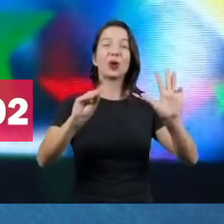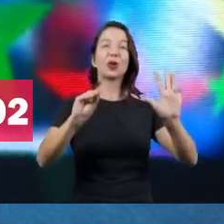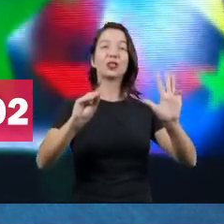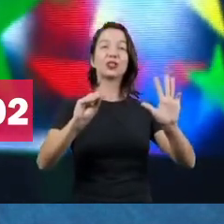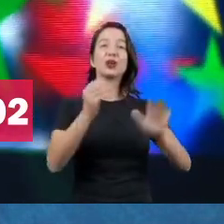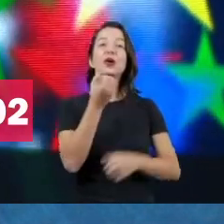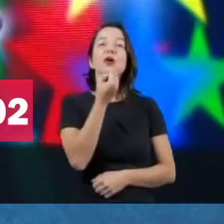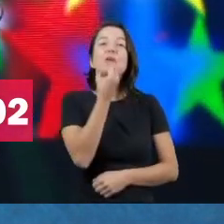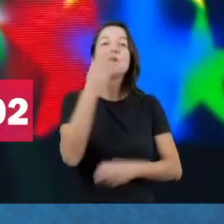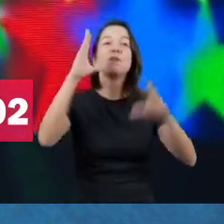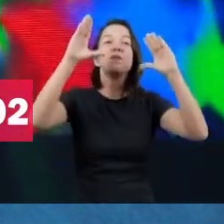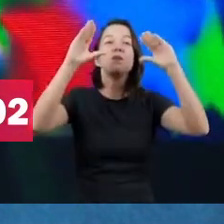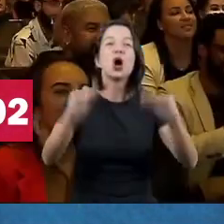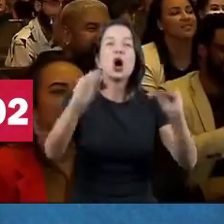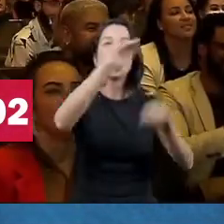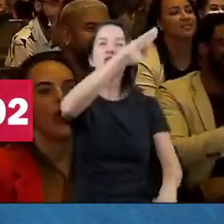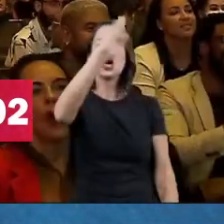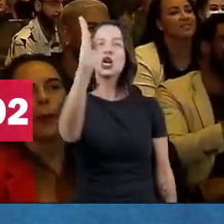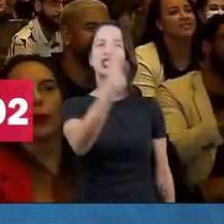livre.